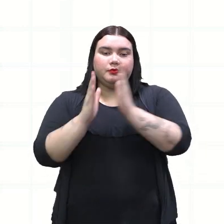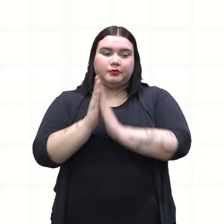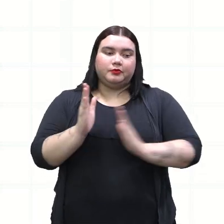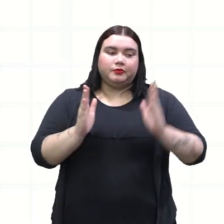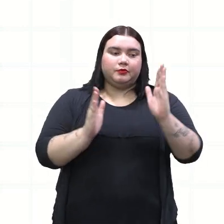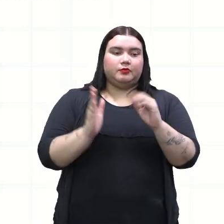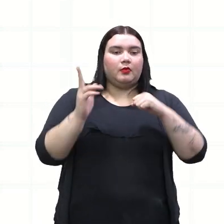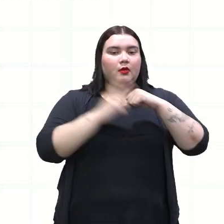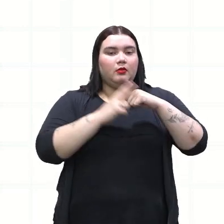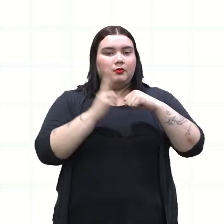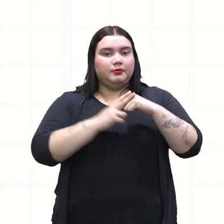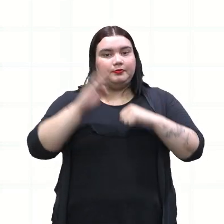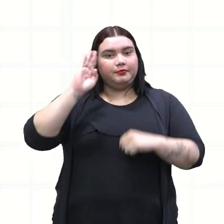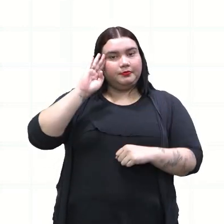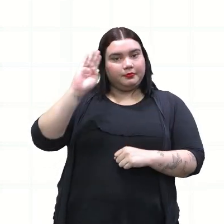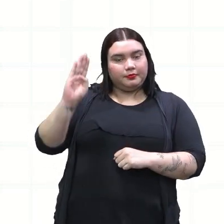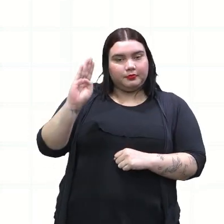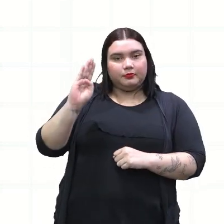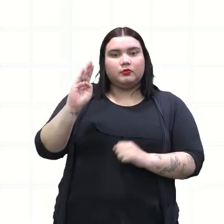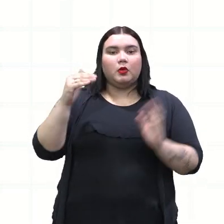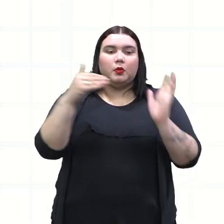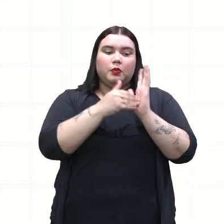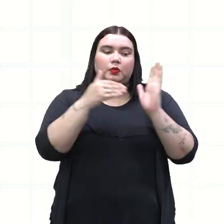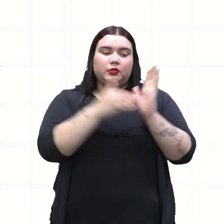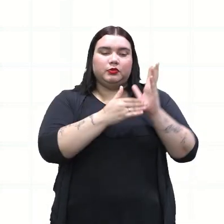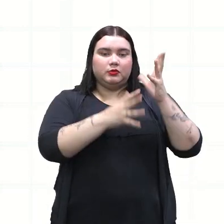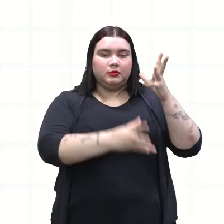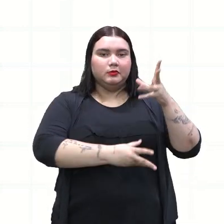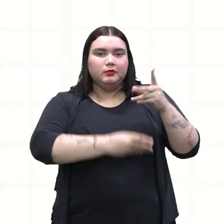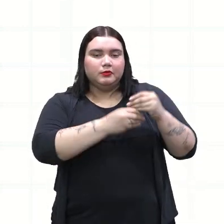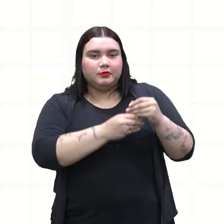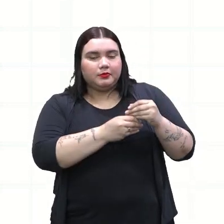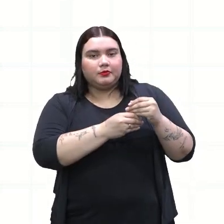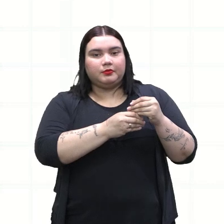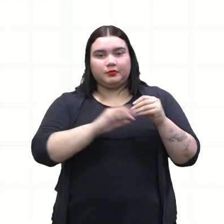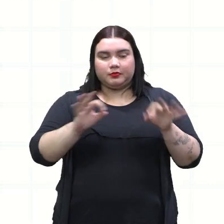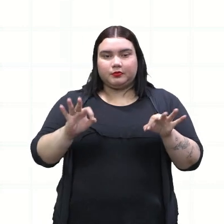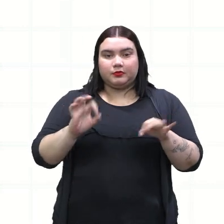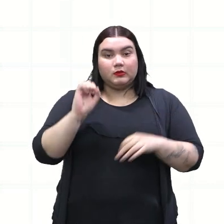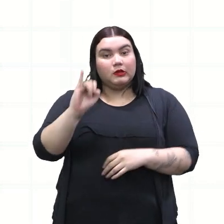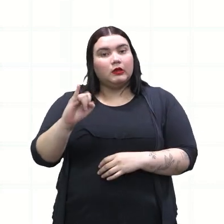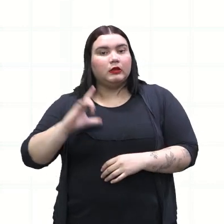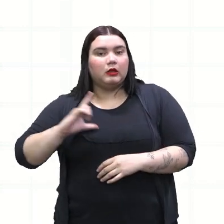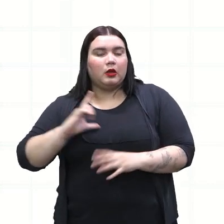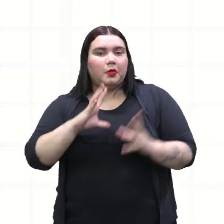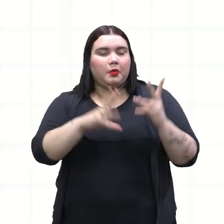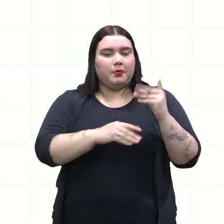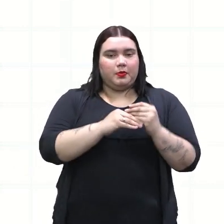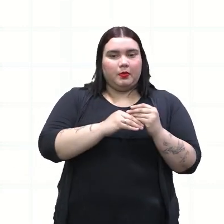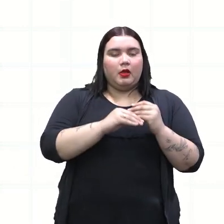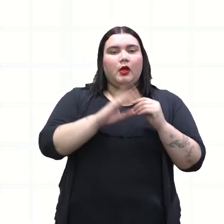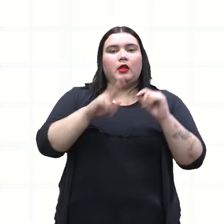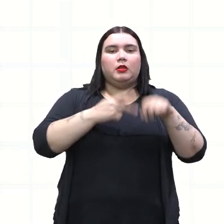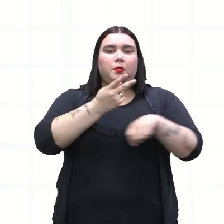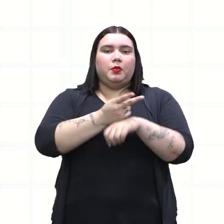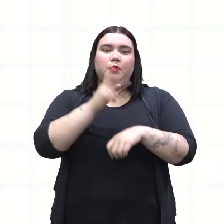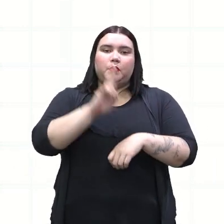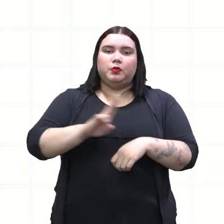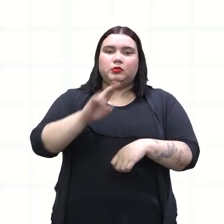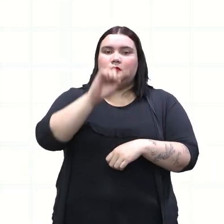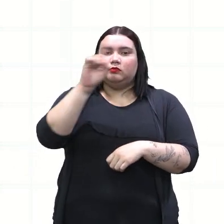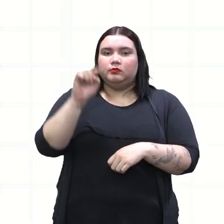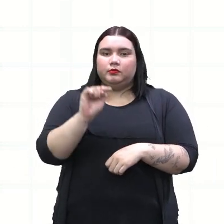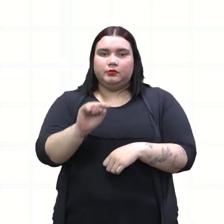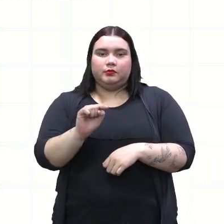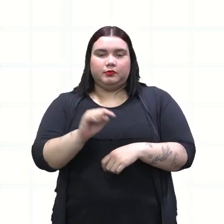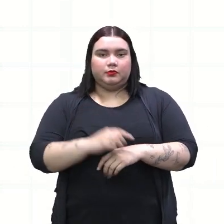verbo principal. E finalizando com o complemento, caso haja, né? E o seu ponto de interrogação lá no final,